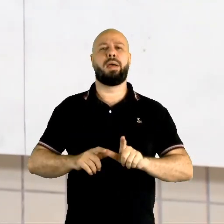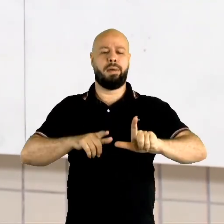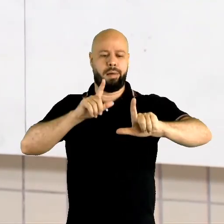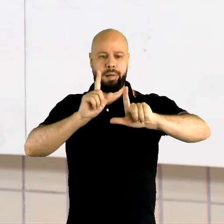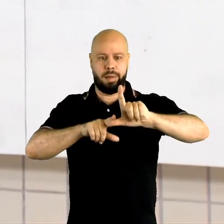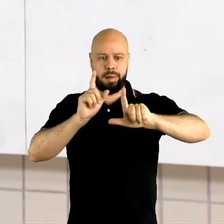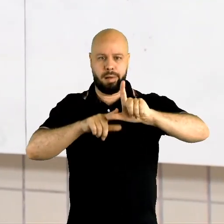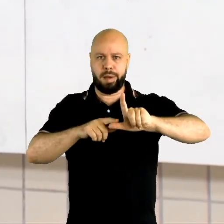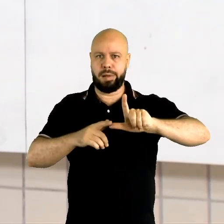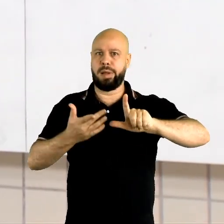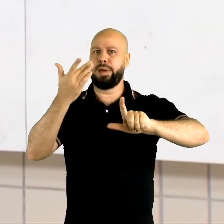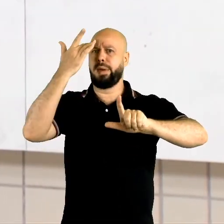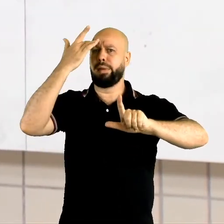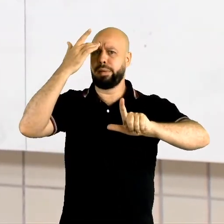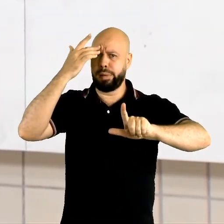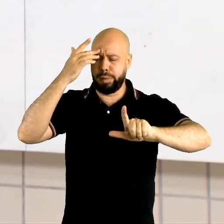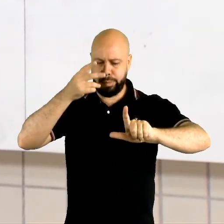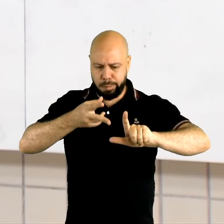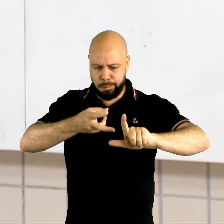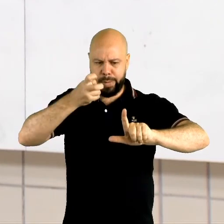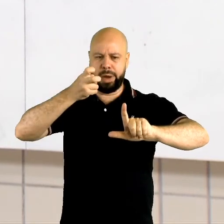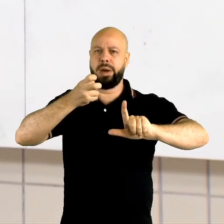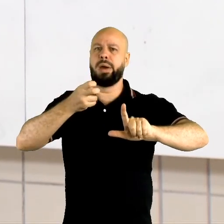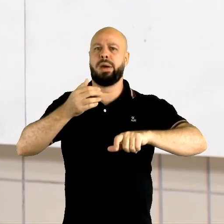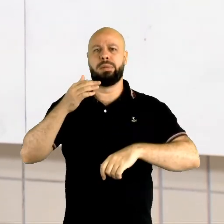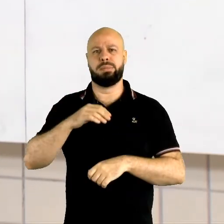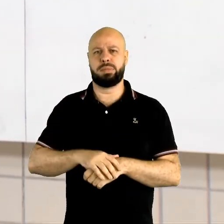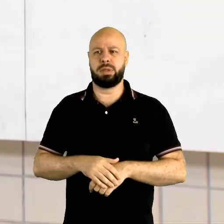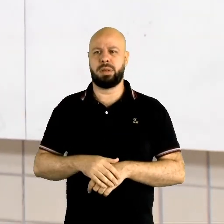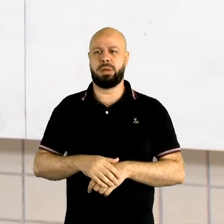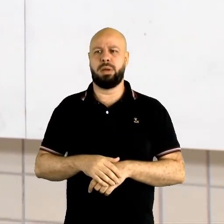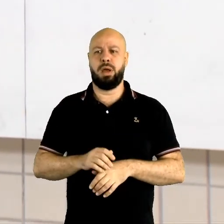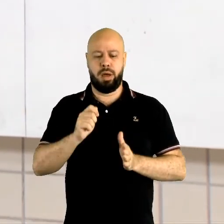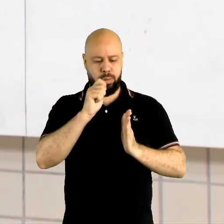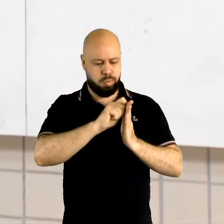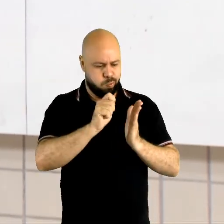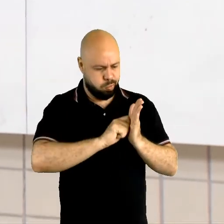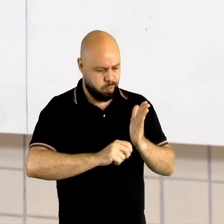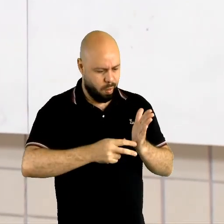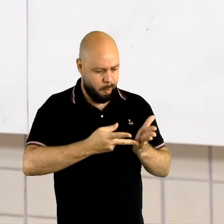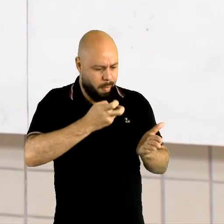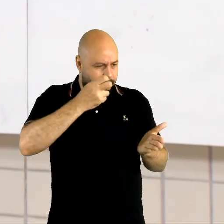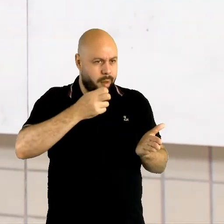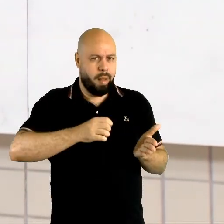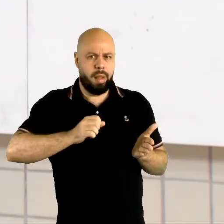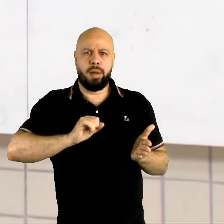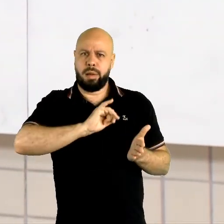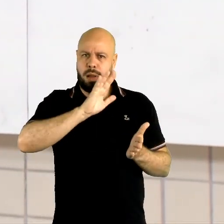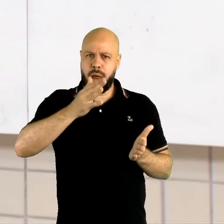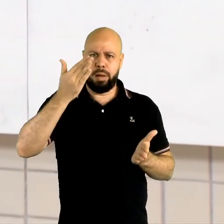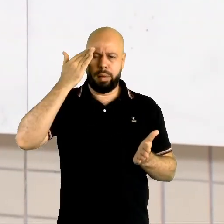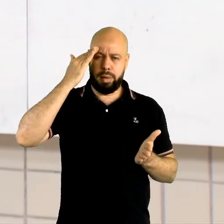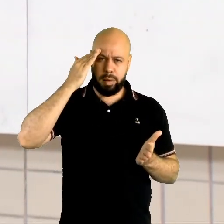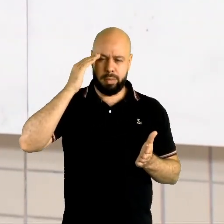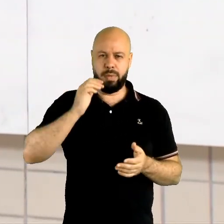tá? Desenhos legíveis, que a pessoa lê, consiga ler a sua letra, tá bom?